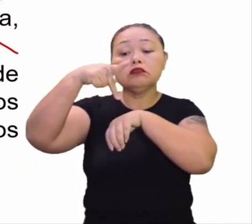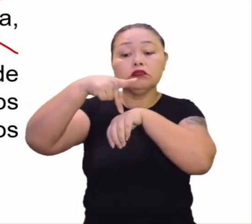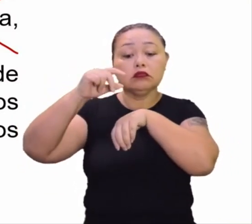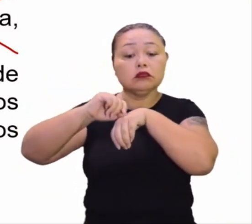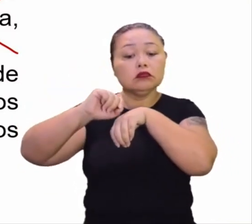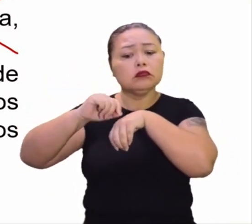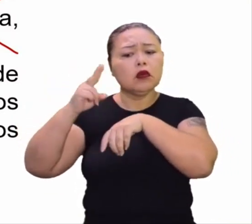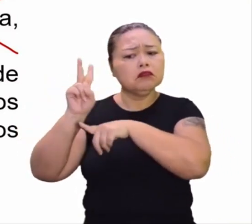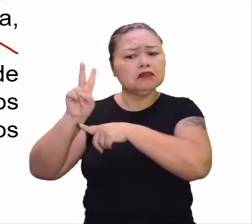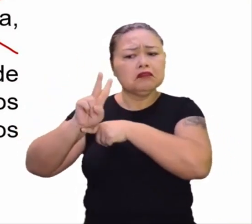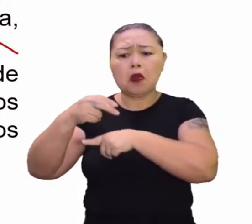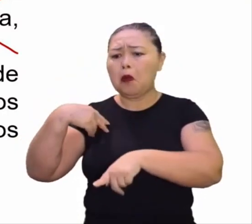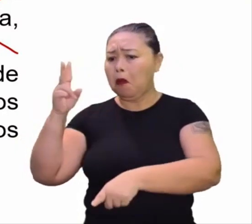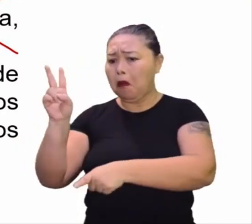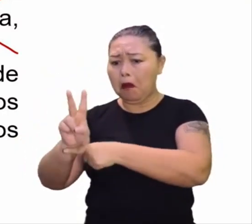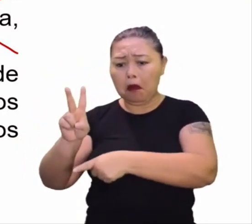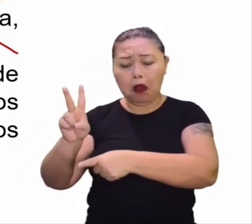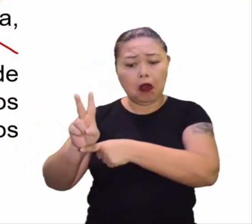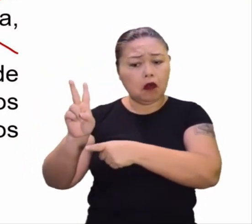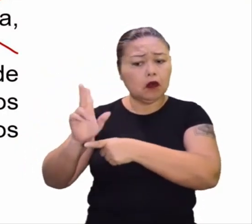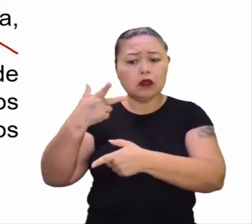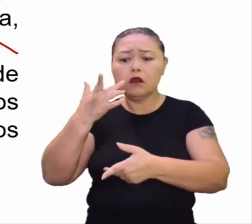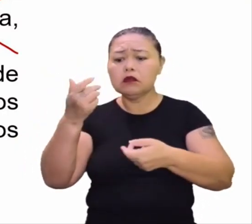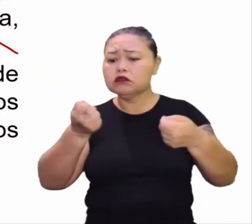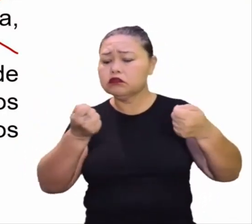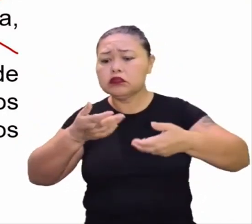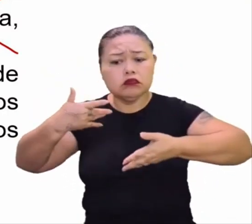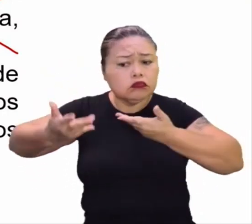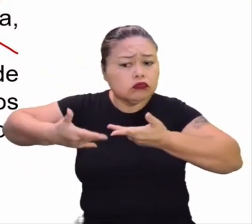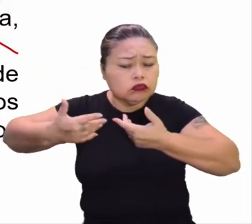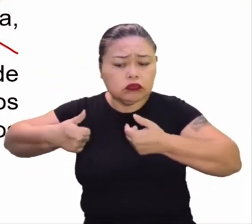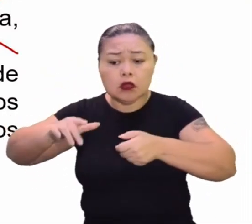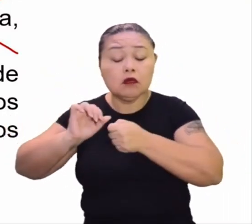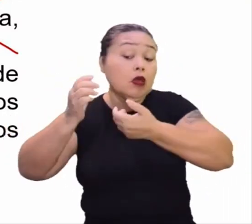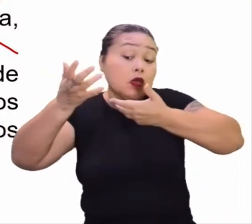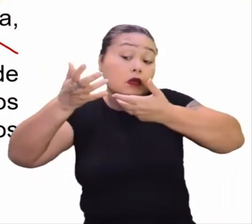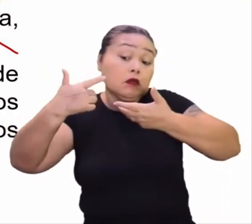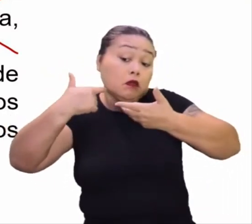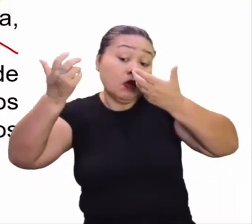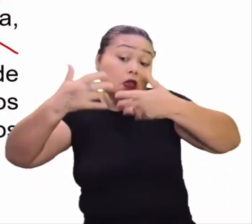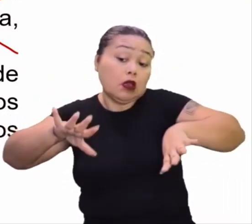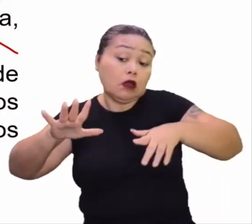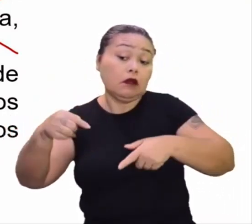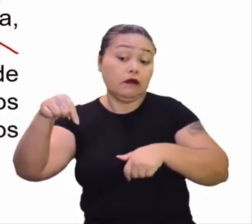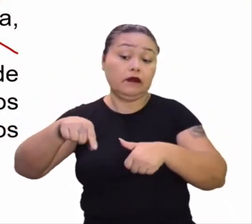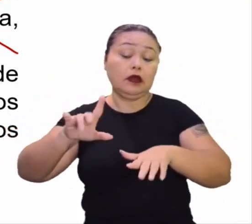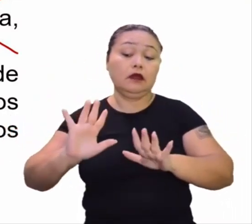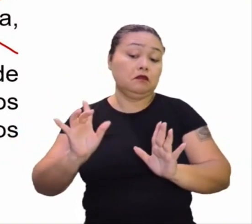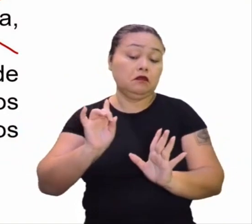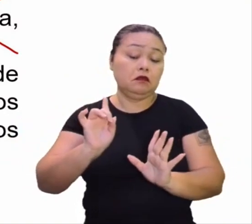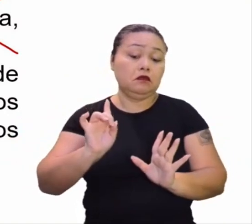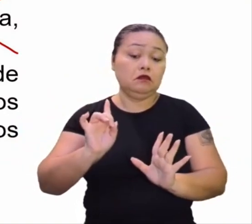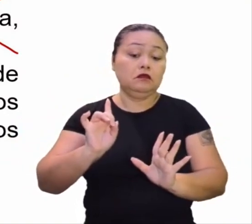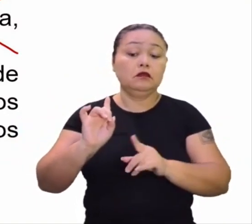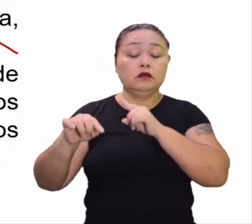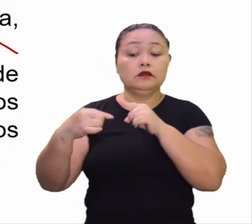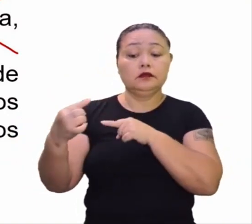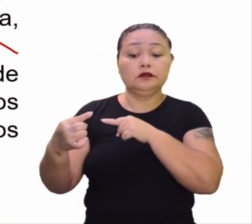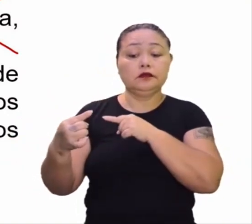preservaram, não, nem preservaram e nem os garimpeiros estimularam eles não, porque eles nem sequer queriam eles aqui. Exatamente. Não é isso? Foi lá